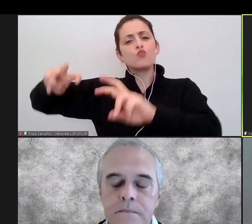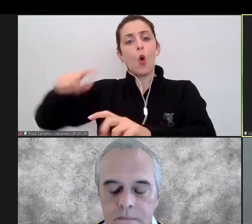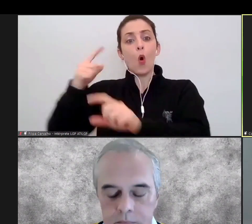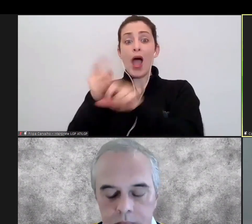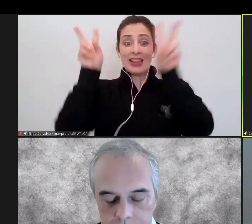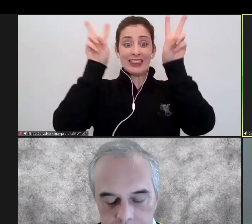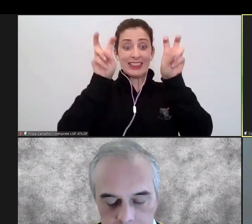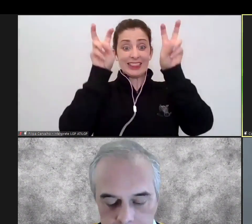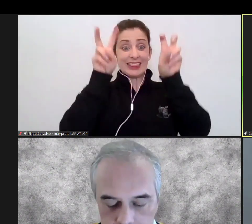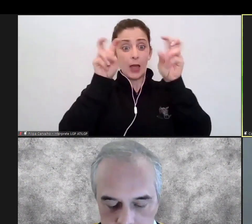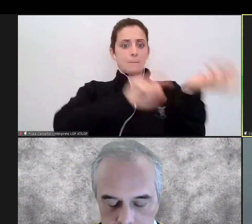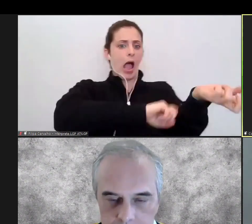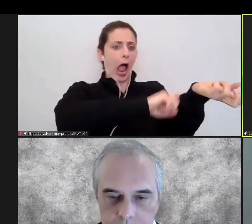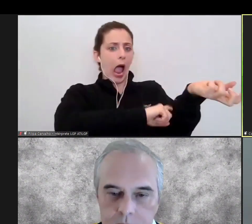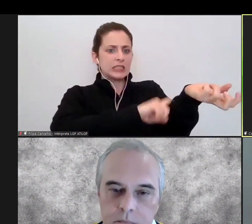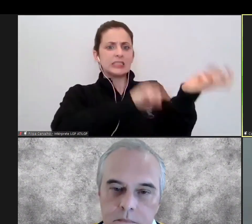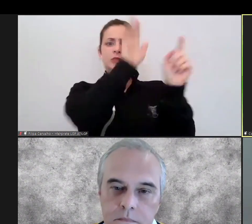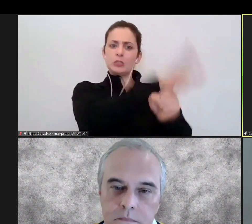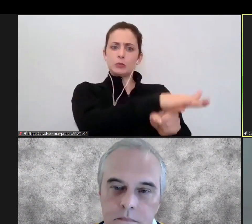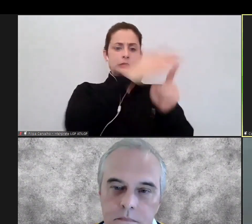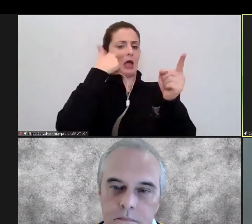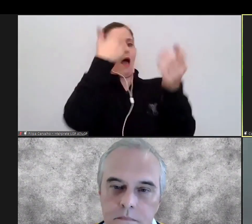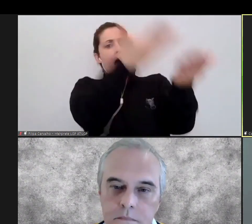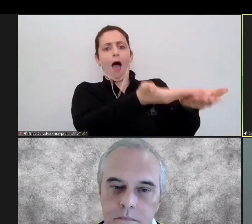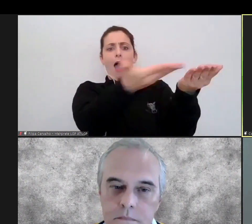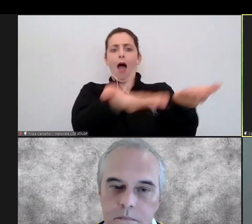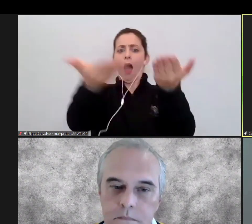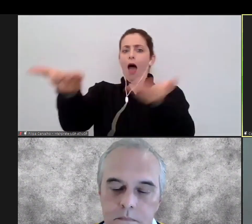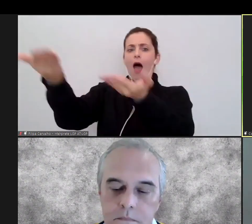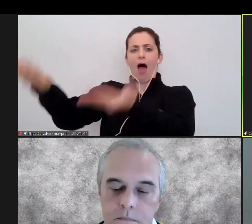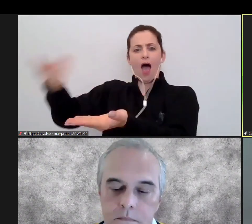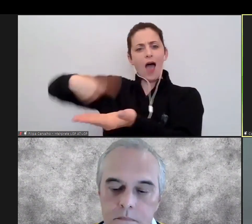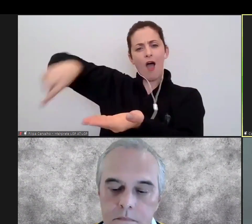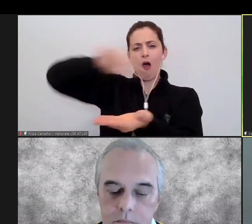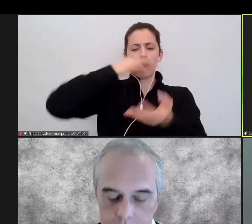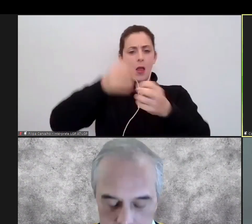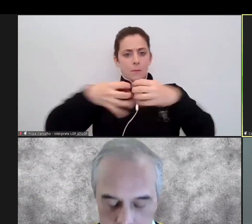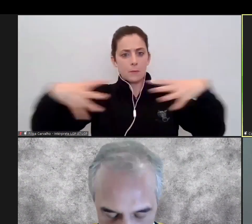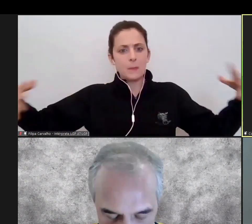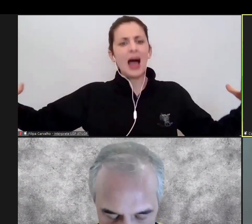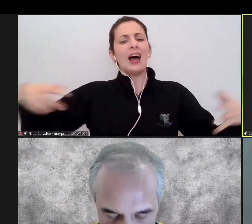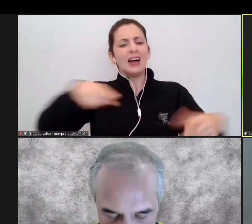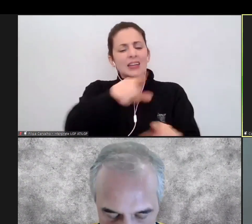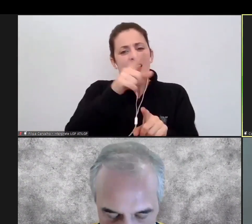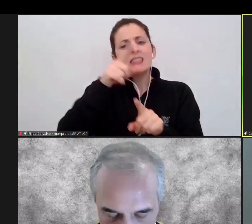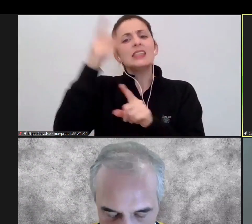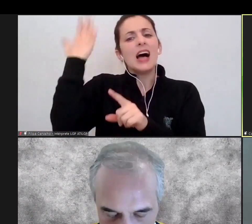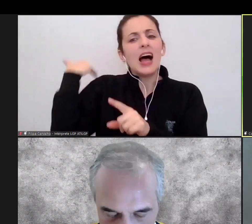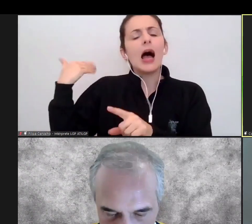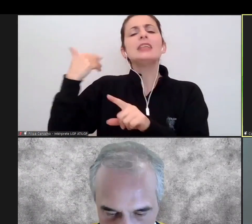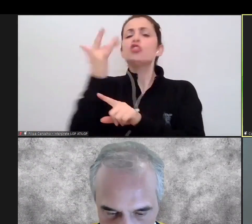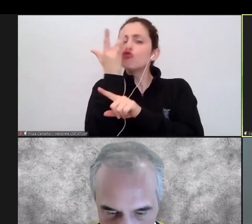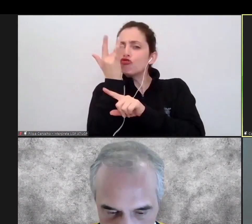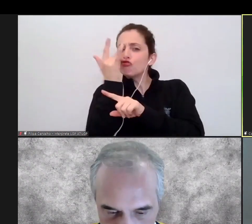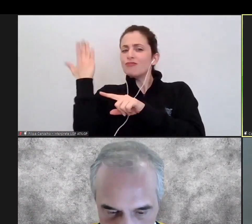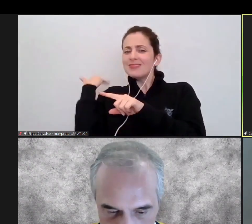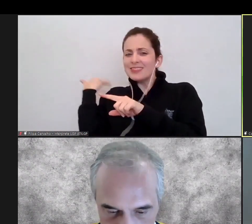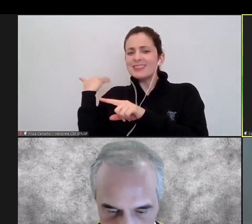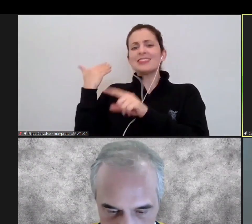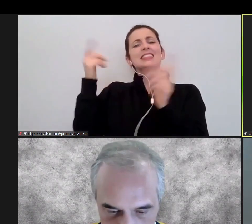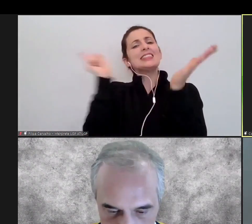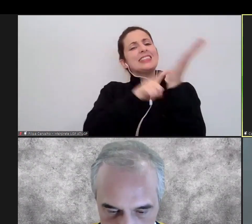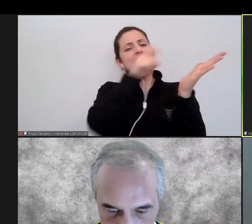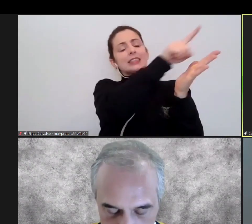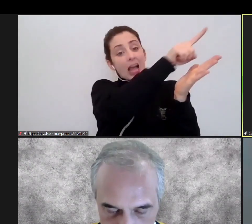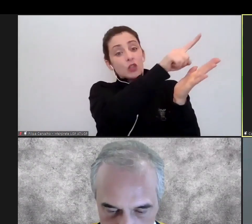do que nunca. Eu acho que na altura em que foi aquilo que nós assistimos com George Floyd nos Estados Unidos, foi a partir dessa altura que a comunidade negra veio mais para as